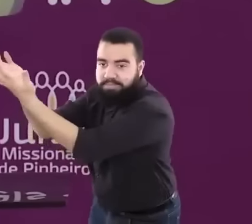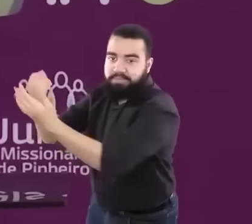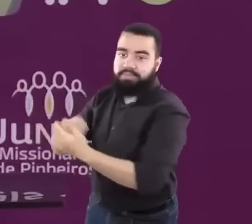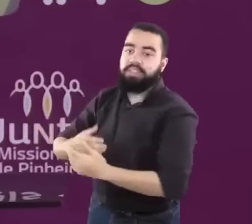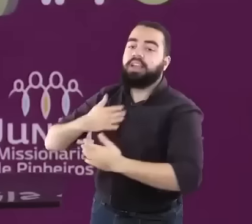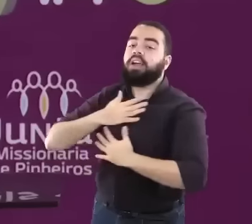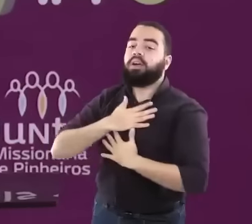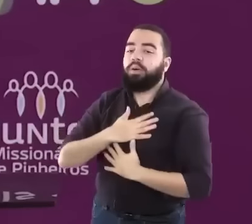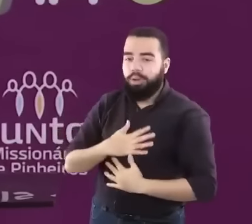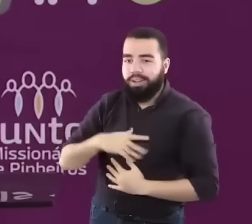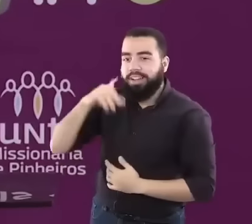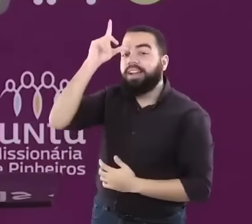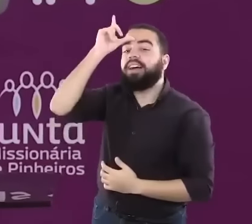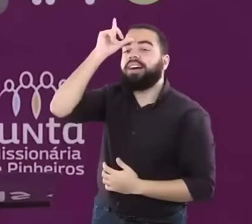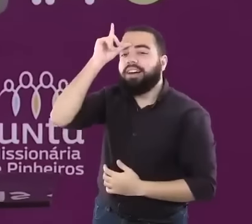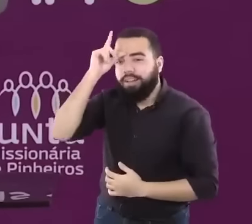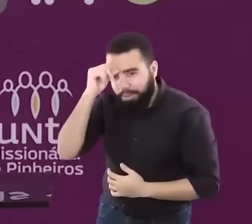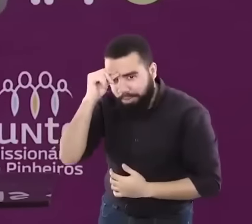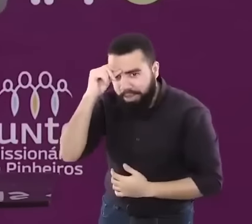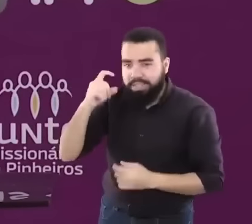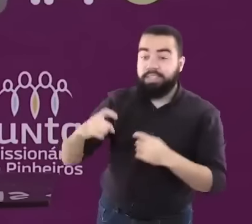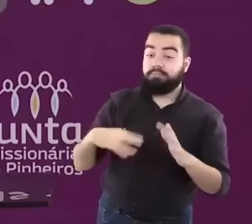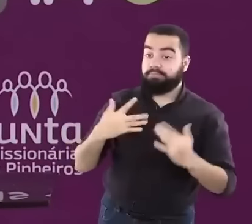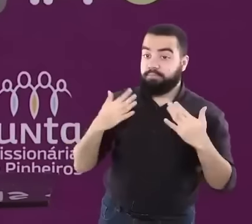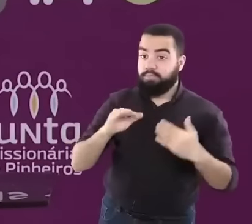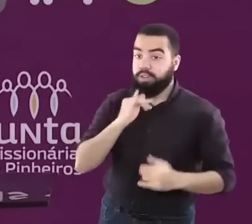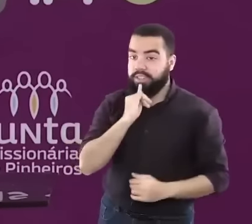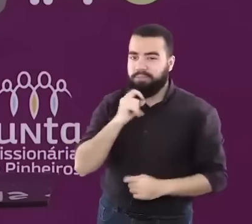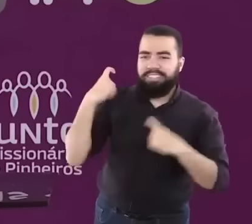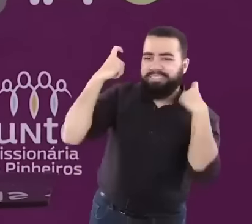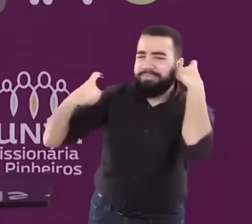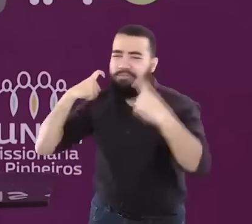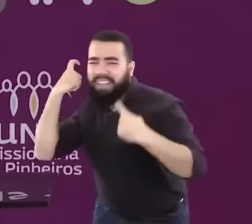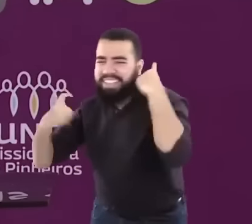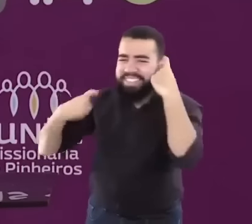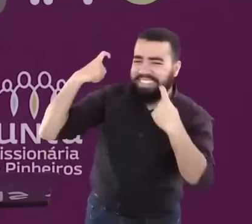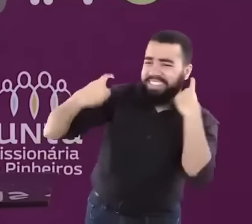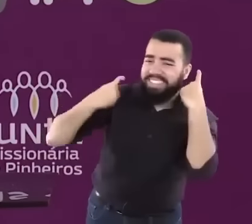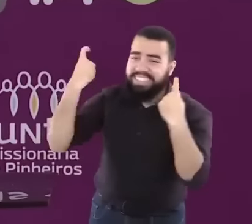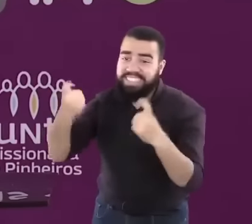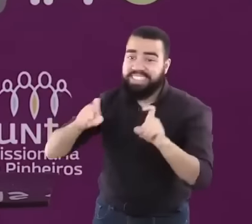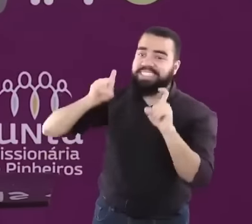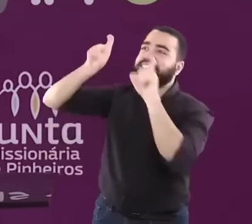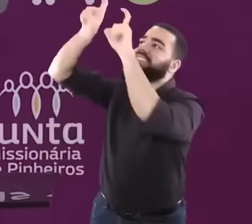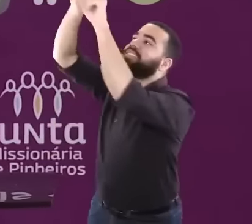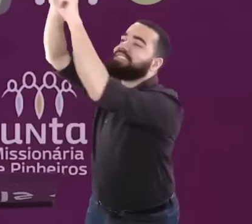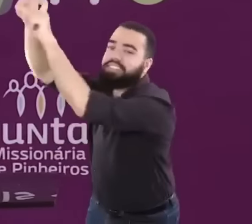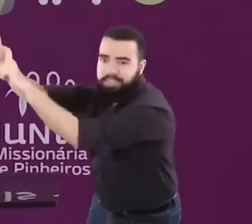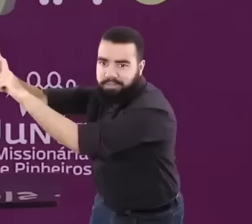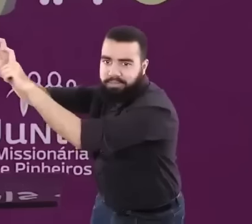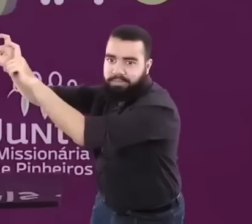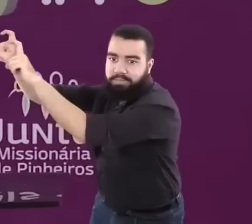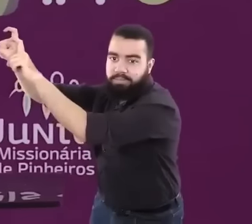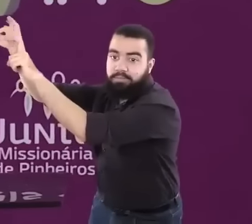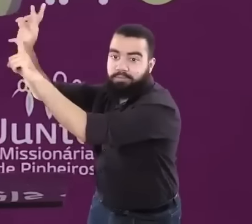toda a sua ansiedade toda a sua preocupação com esse assunto